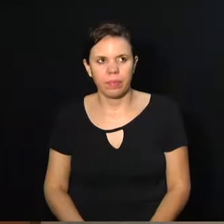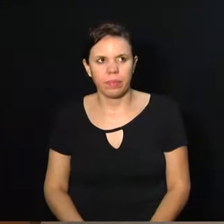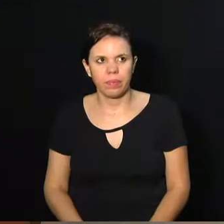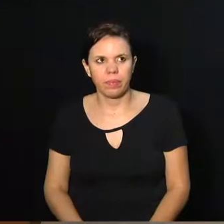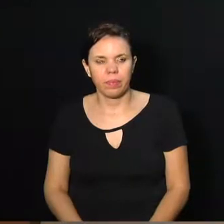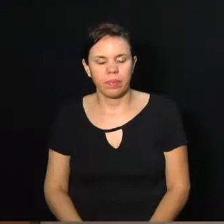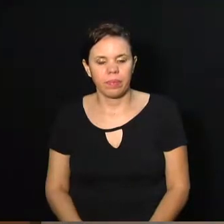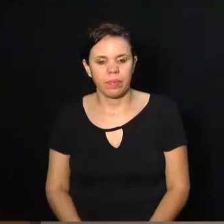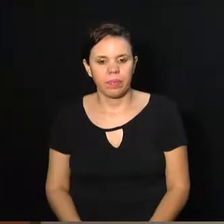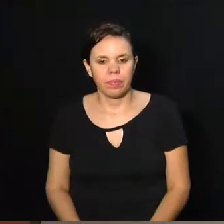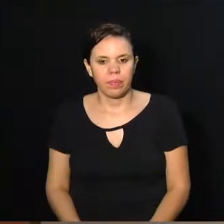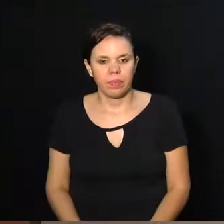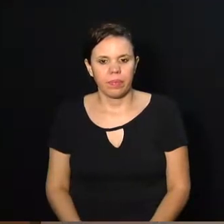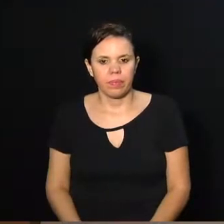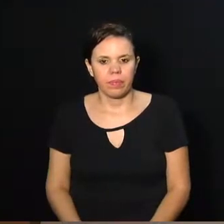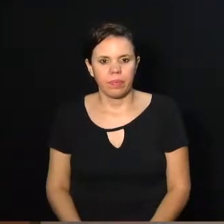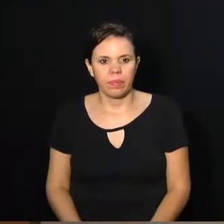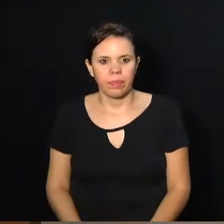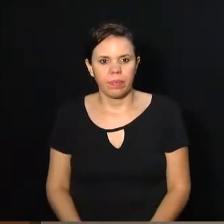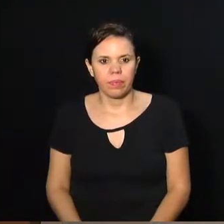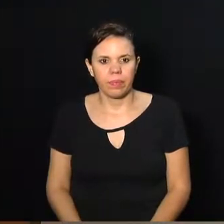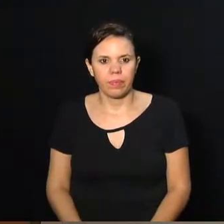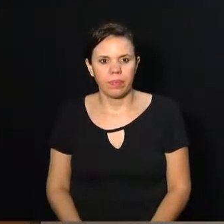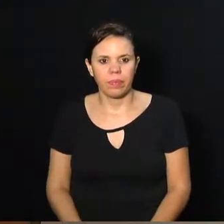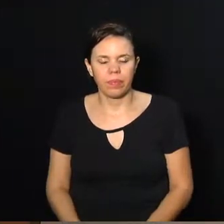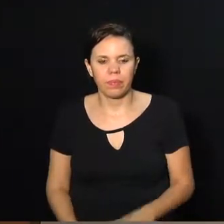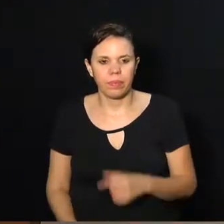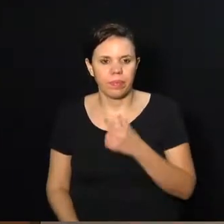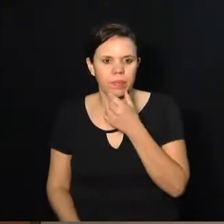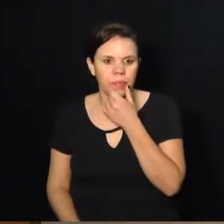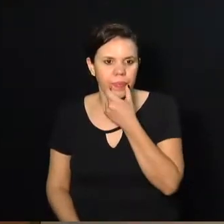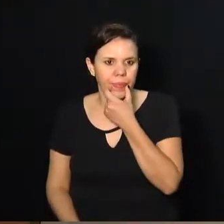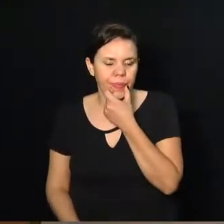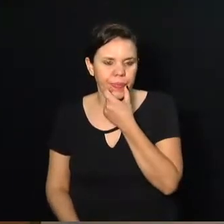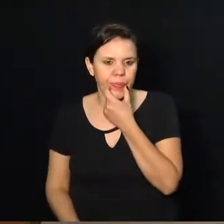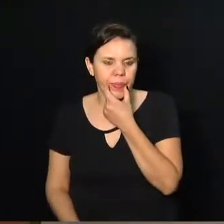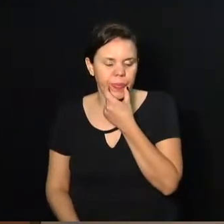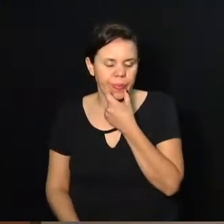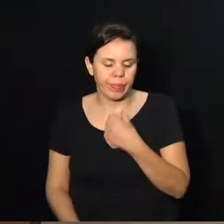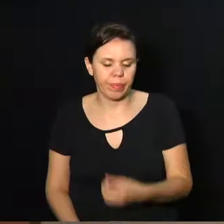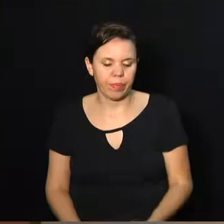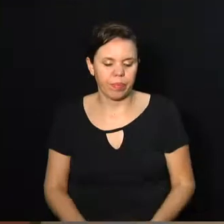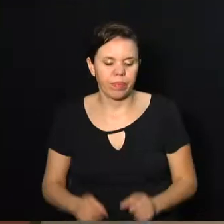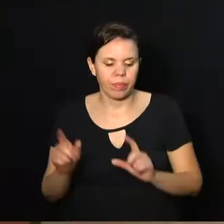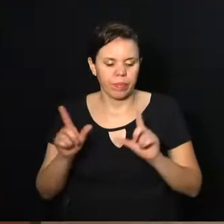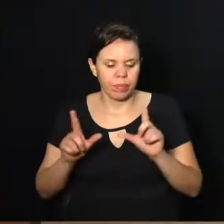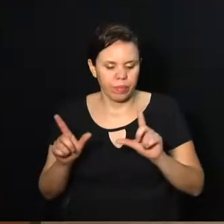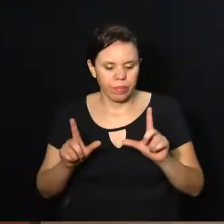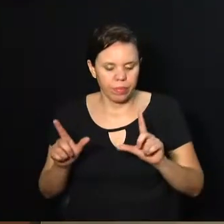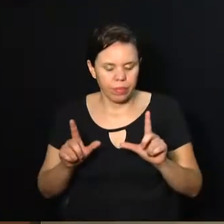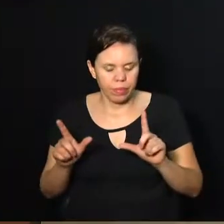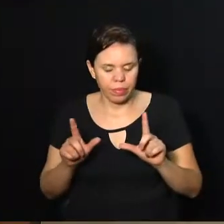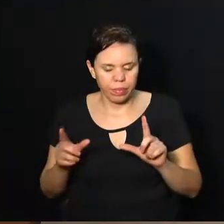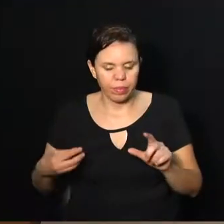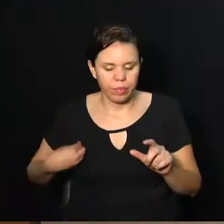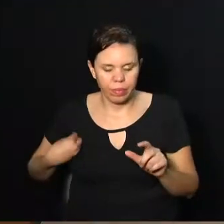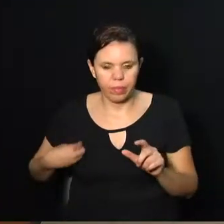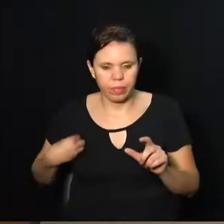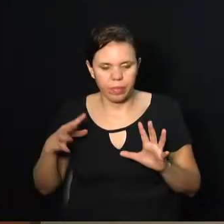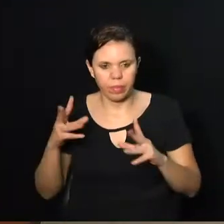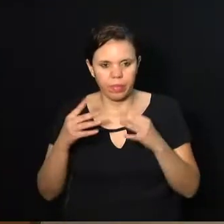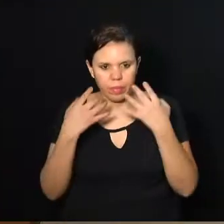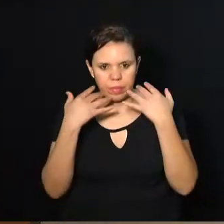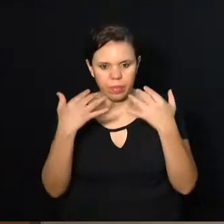Tá. O anonimato ele é muito importante. A televisão está ao vivo, todo mundo